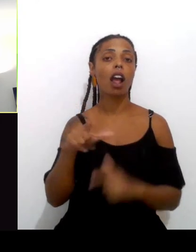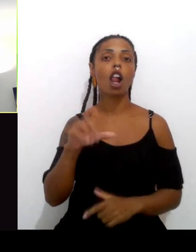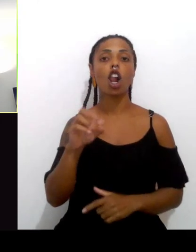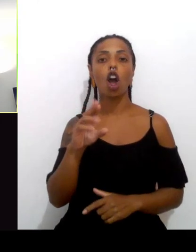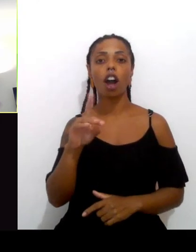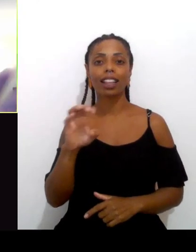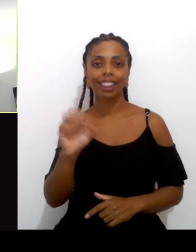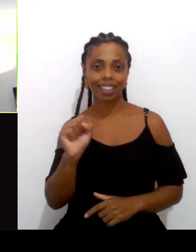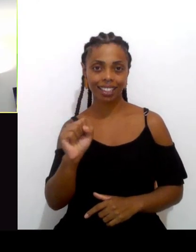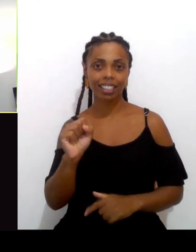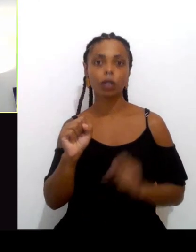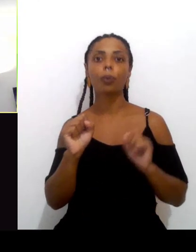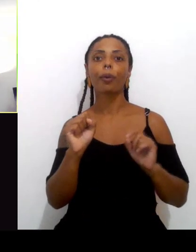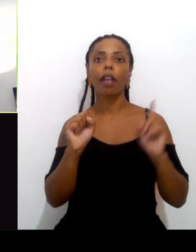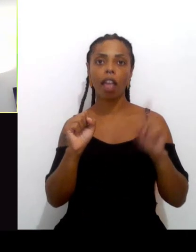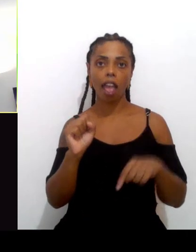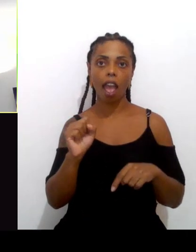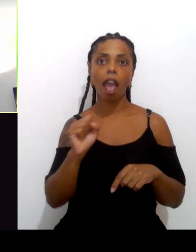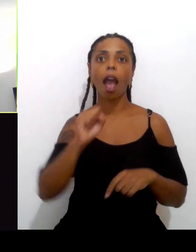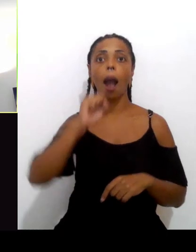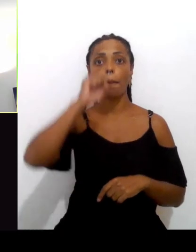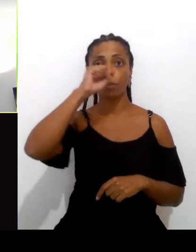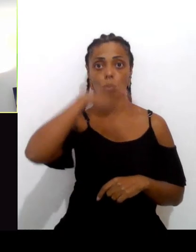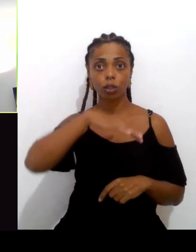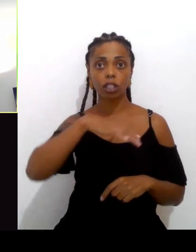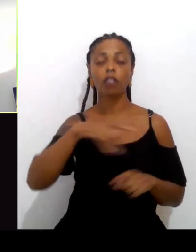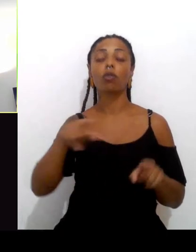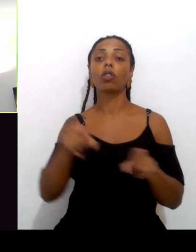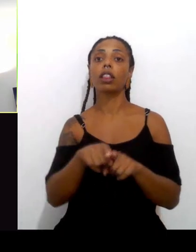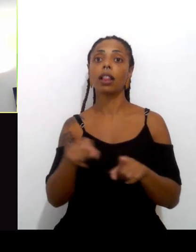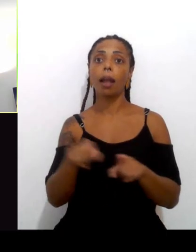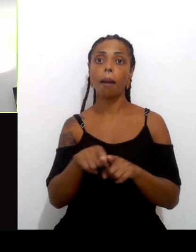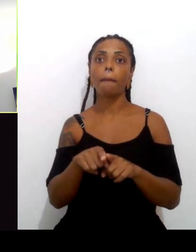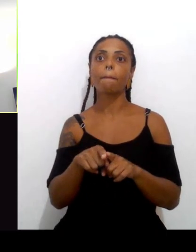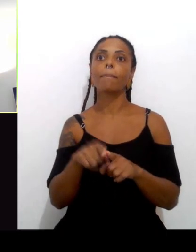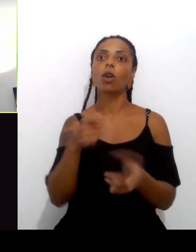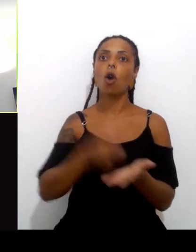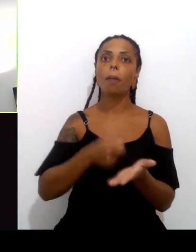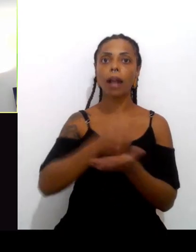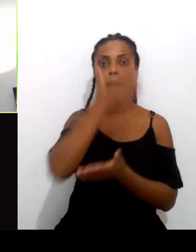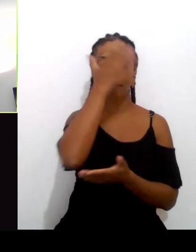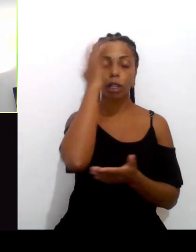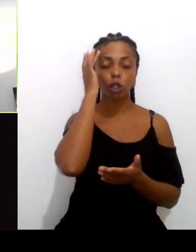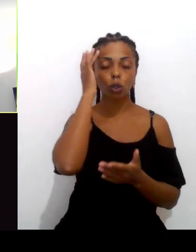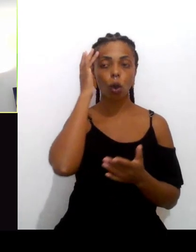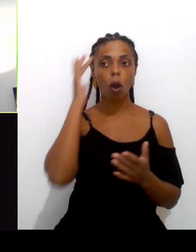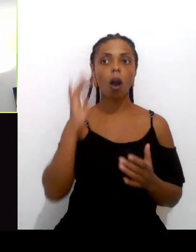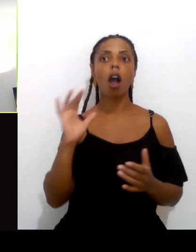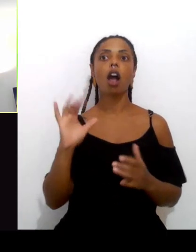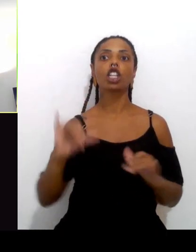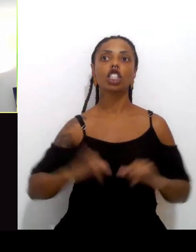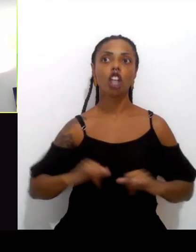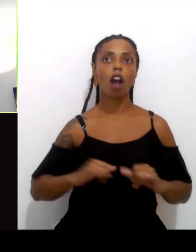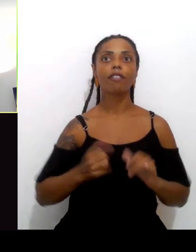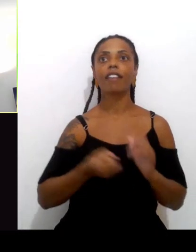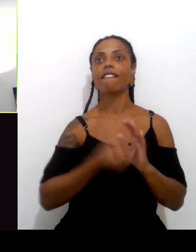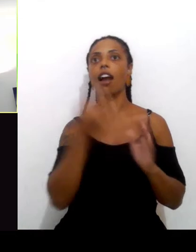e forçavam as pessoas a passarem por diversos tipos de situação